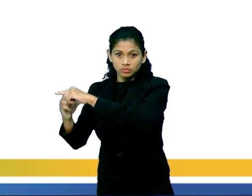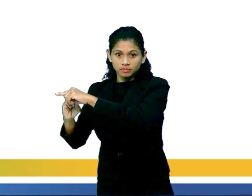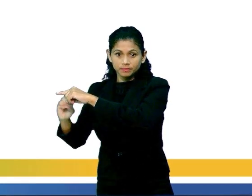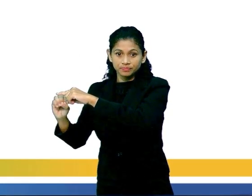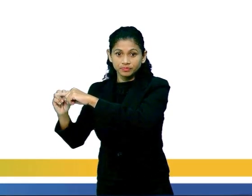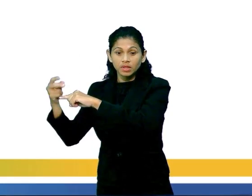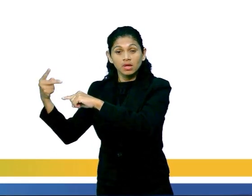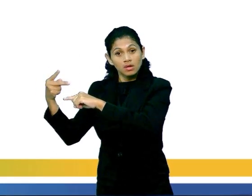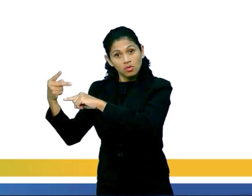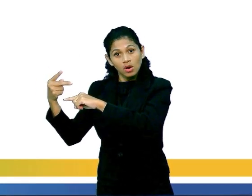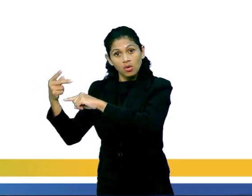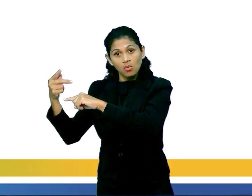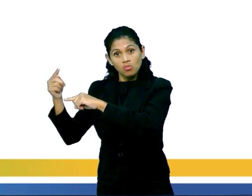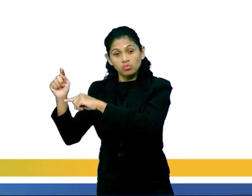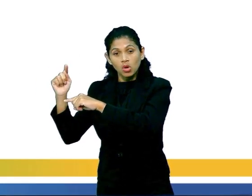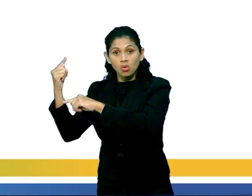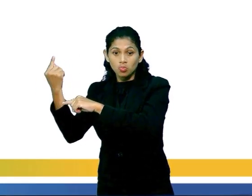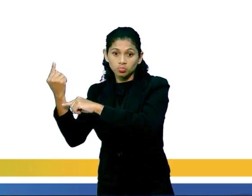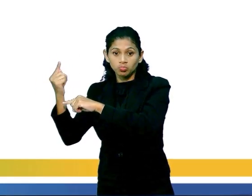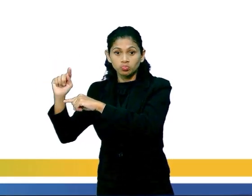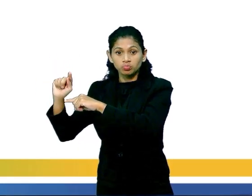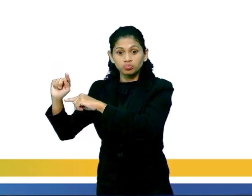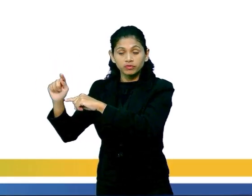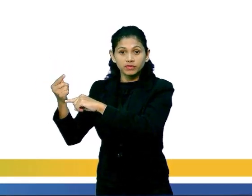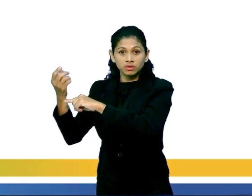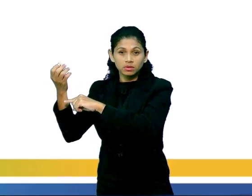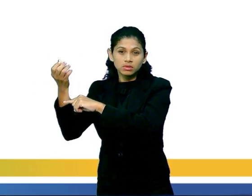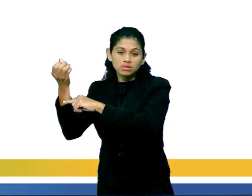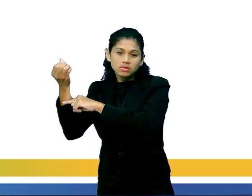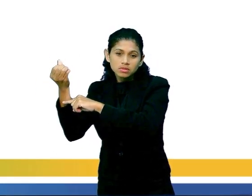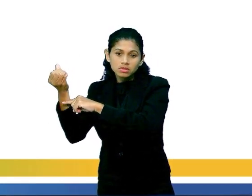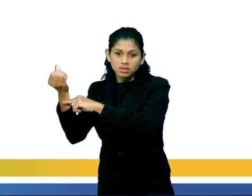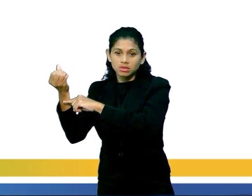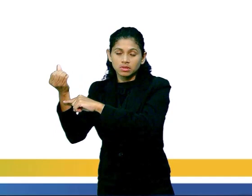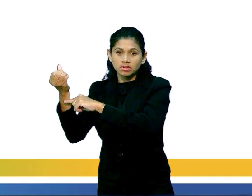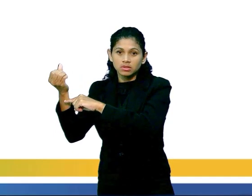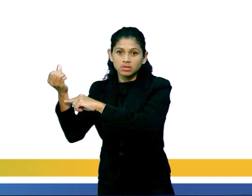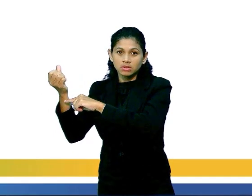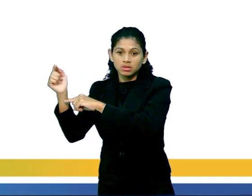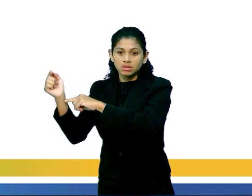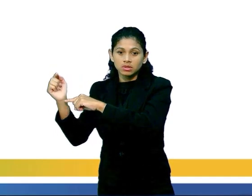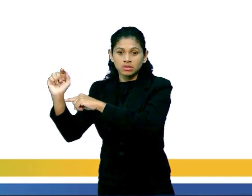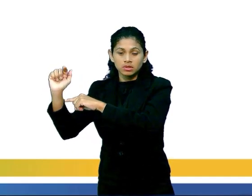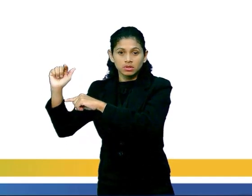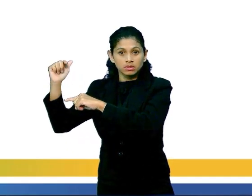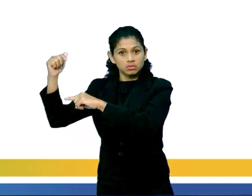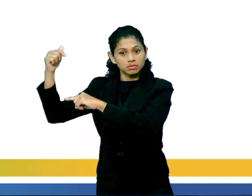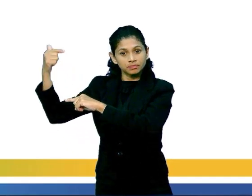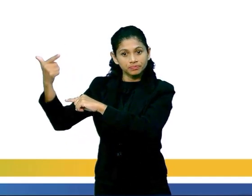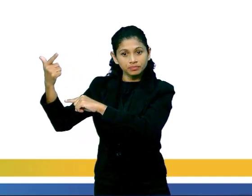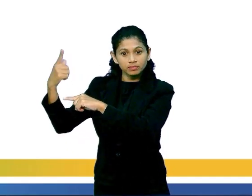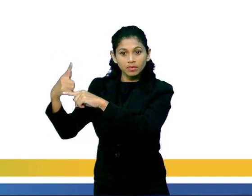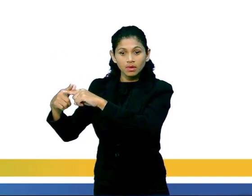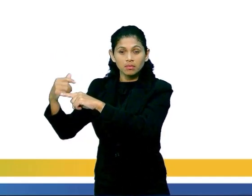nós descobrimos mais acima, que é o 8x quadrado mais 60. Vai ficar